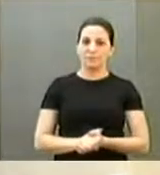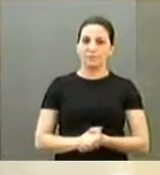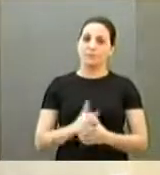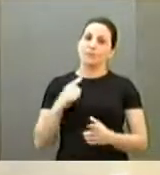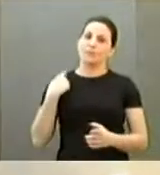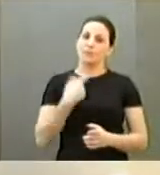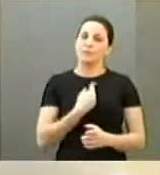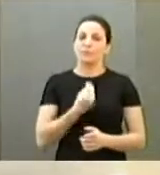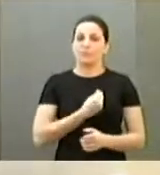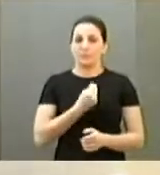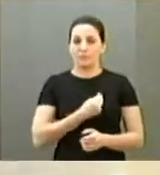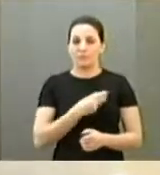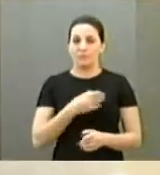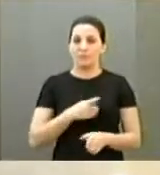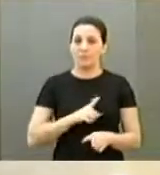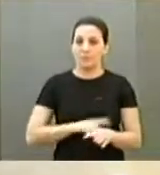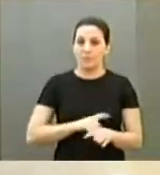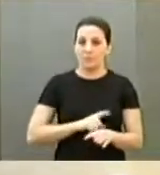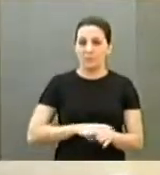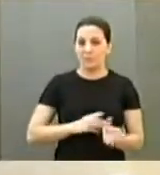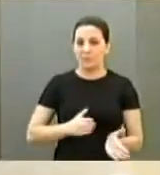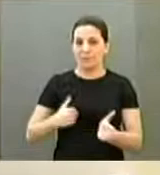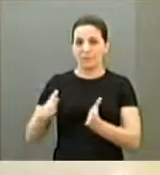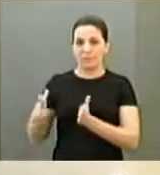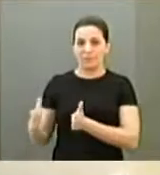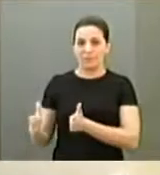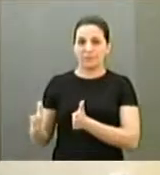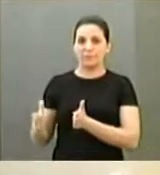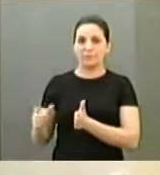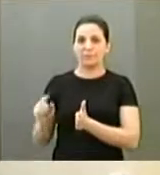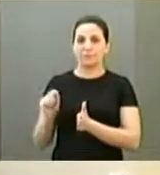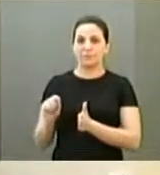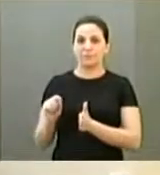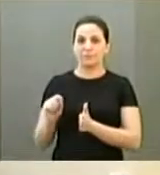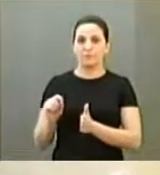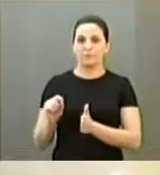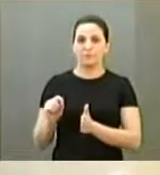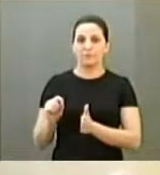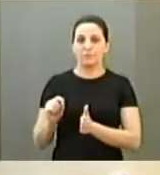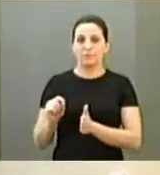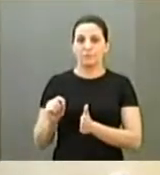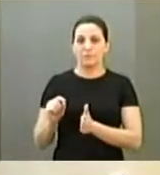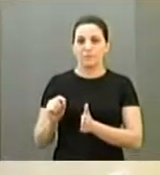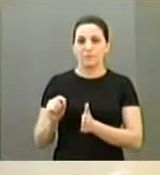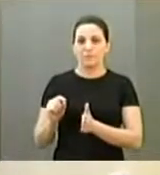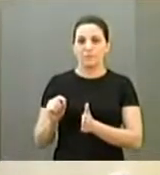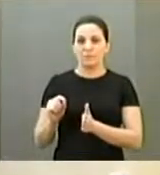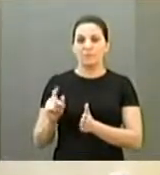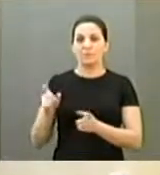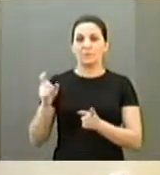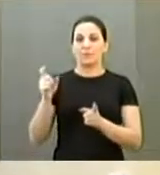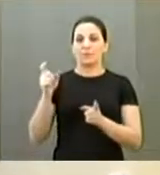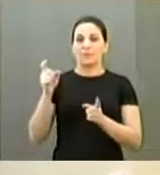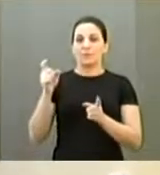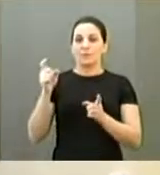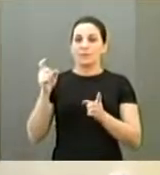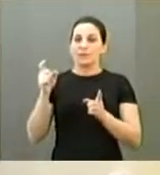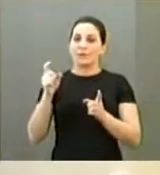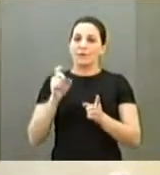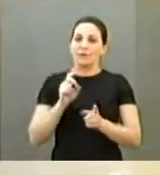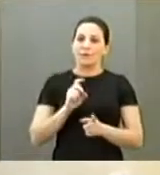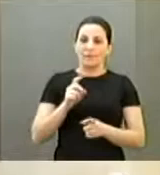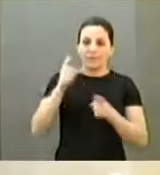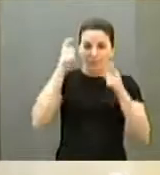estamos vivendo um momento no nosso país que a violência está sendo